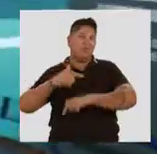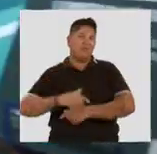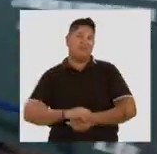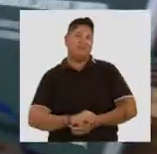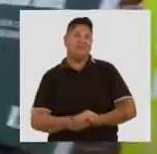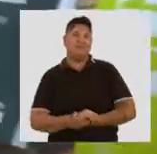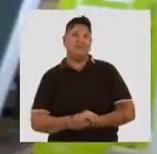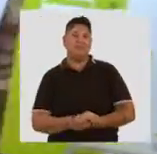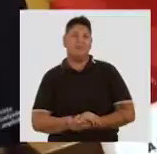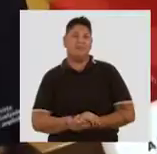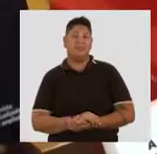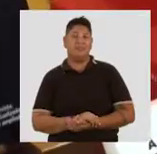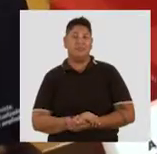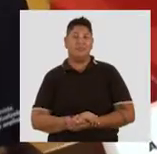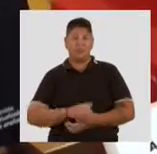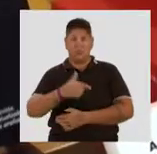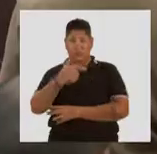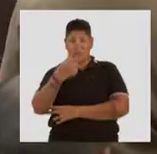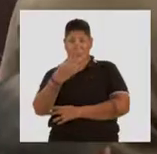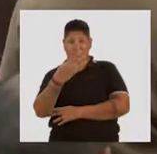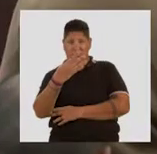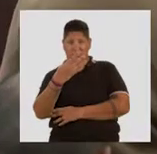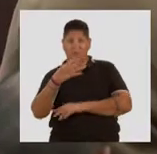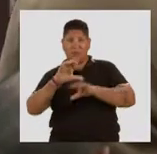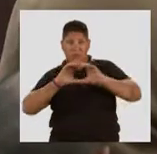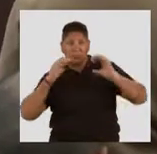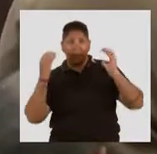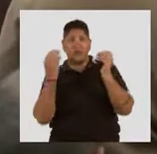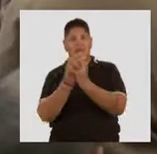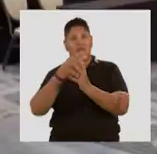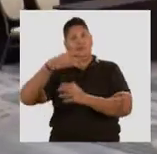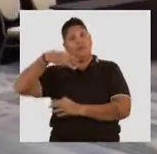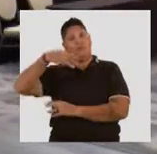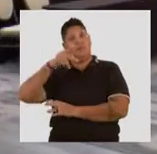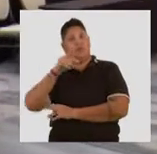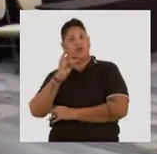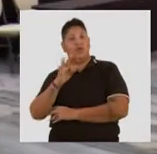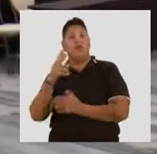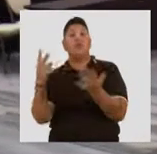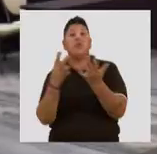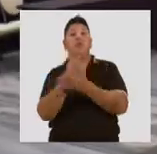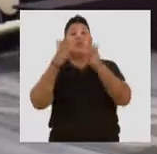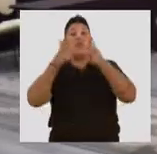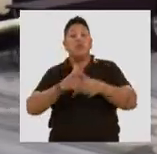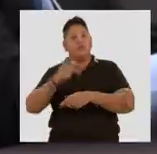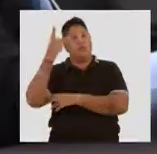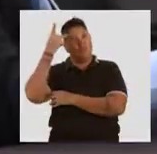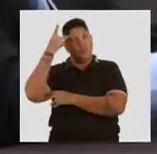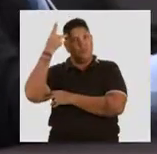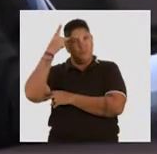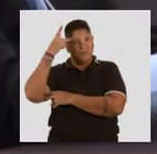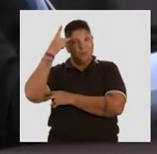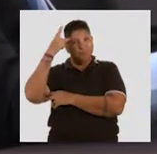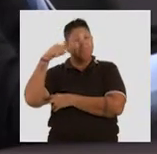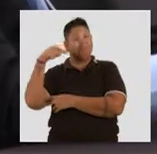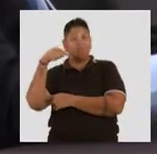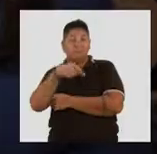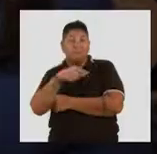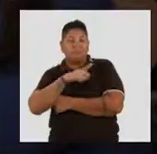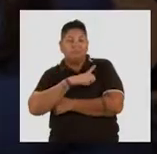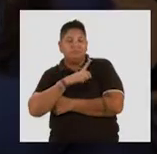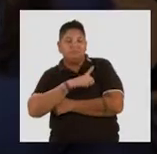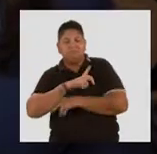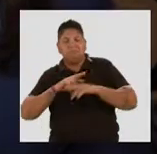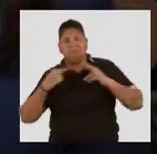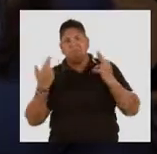Trabalho. O 24º Congresso da NPT ocorreu na cidade de São Paulo.